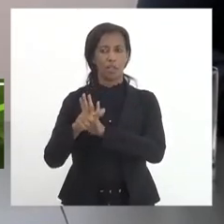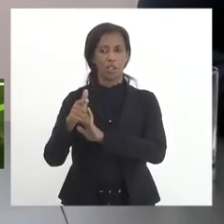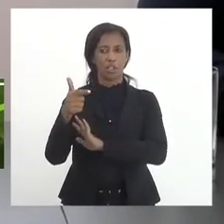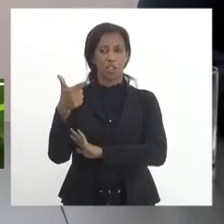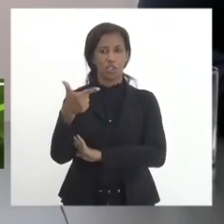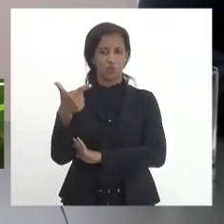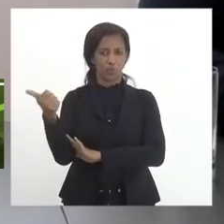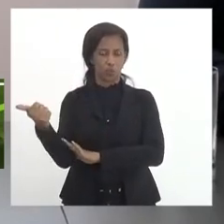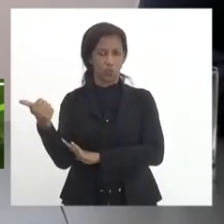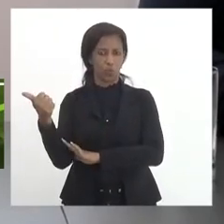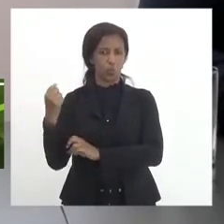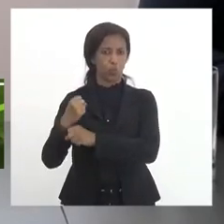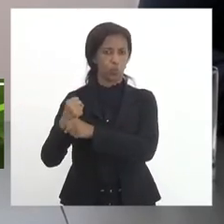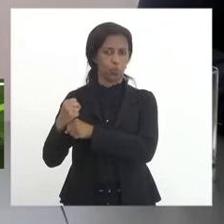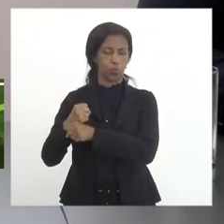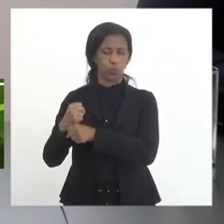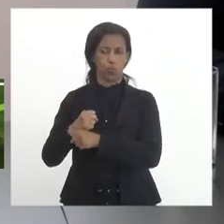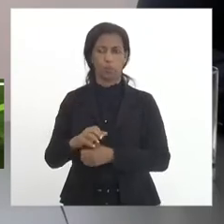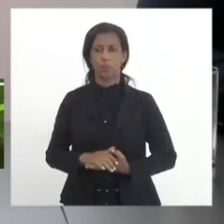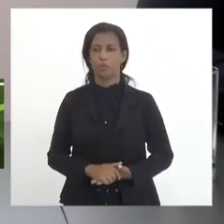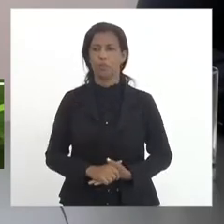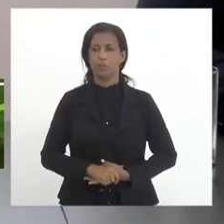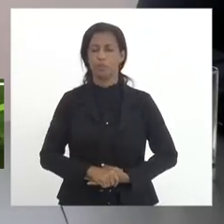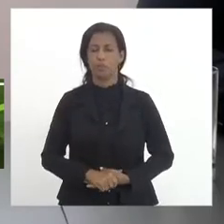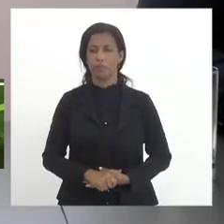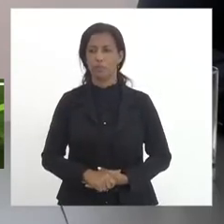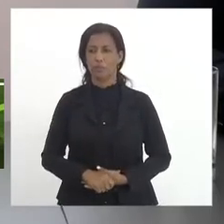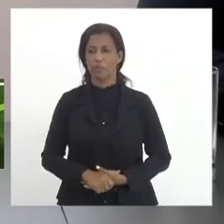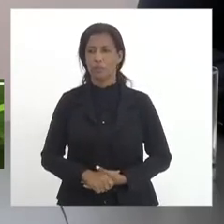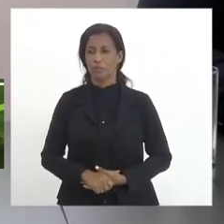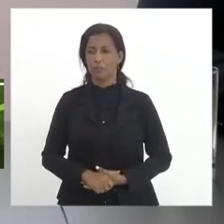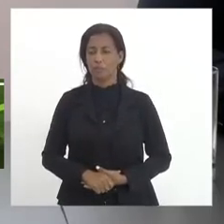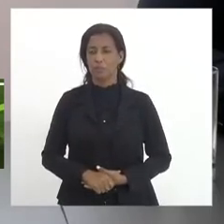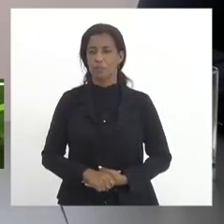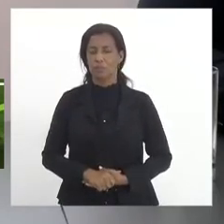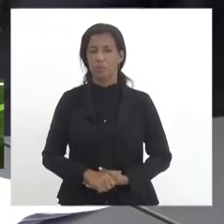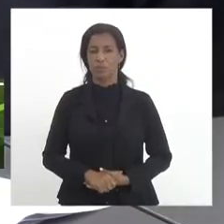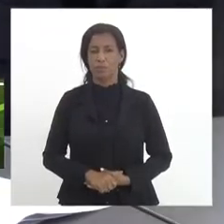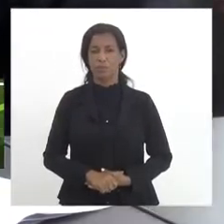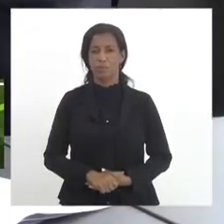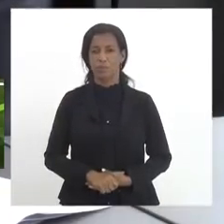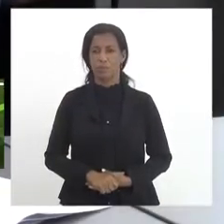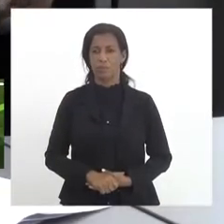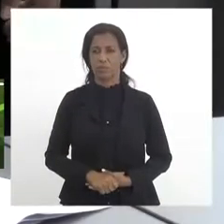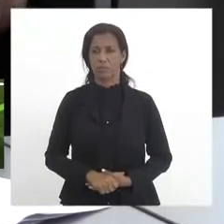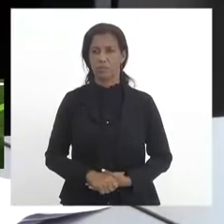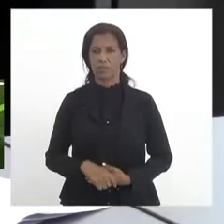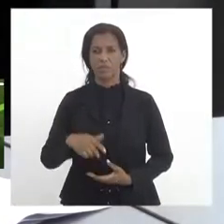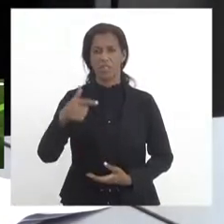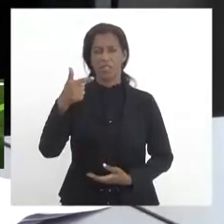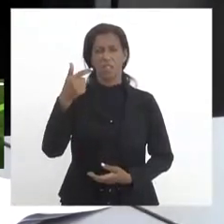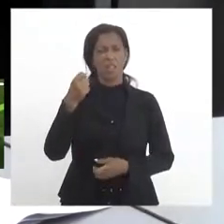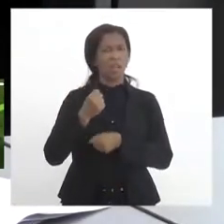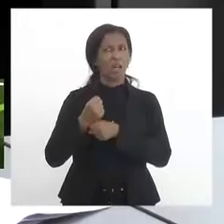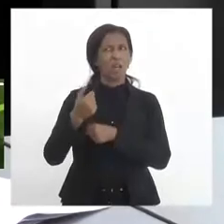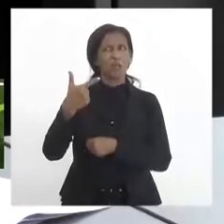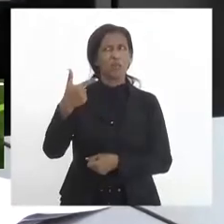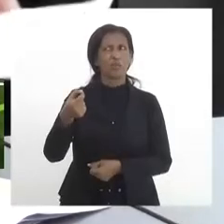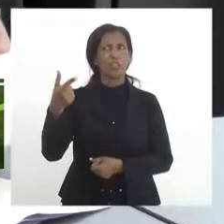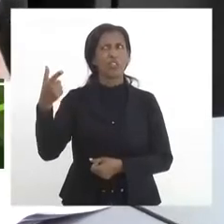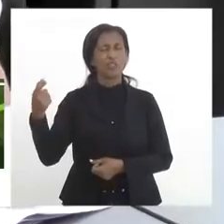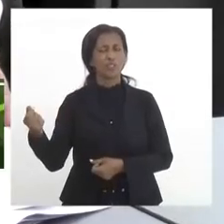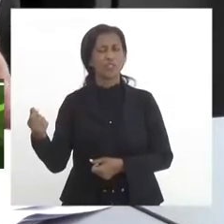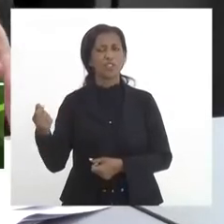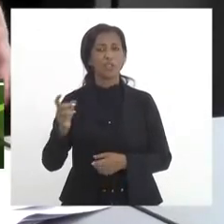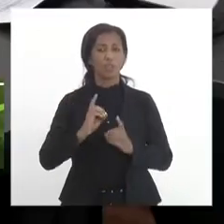de junho de 2021. Isso. Isso tem razão, isso já foi a pauta 2020. Exato.